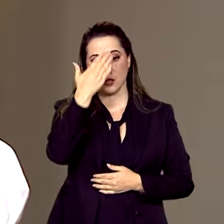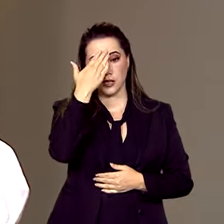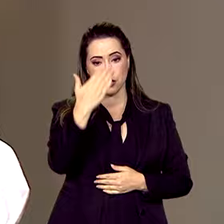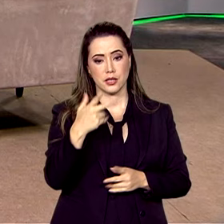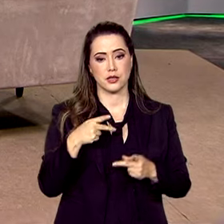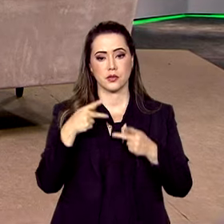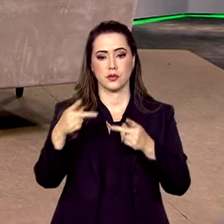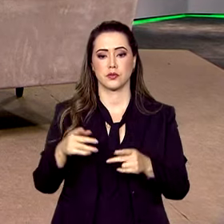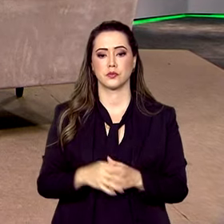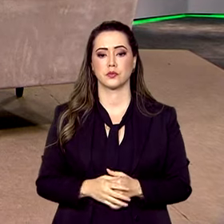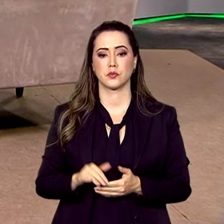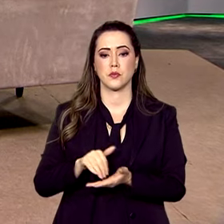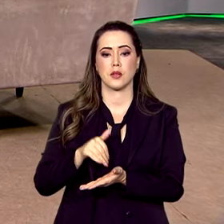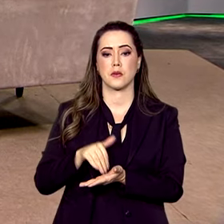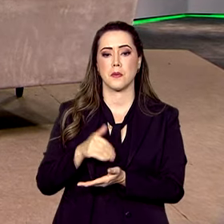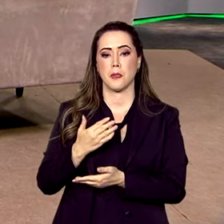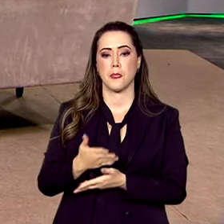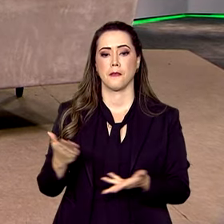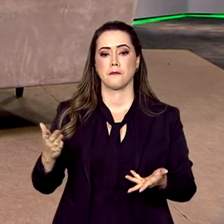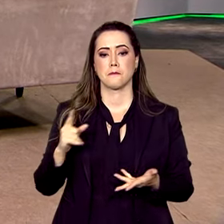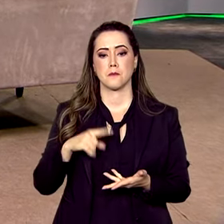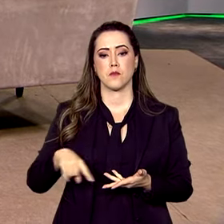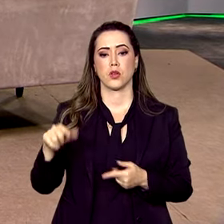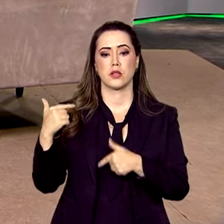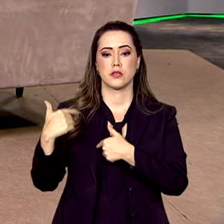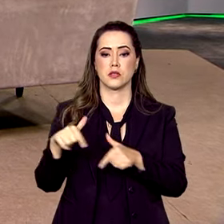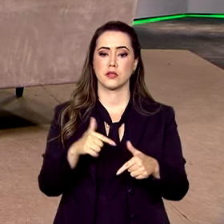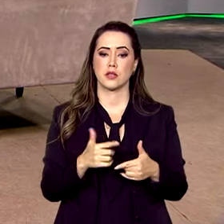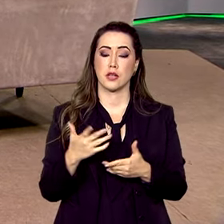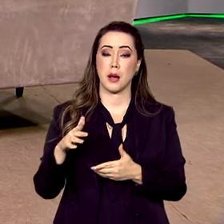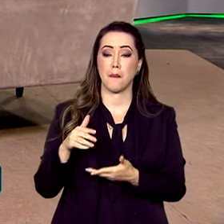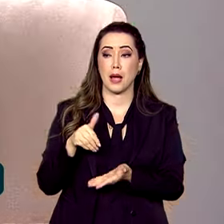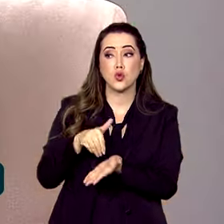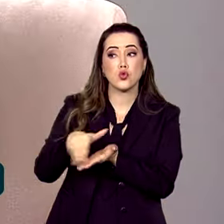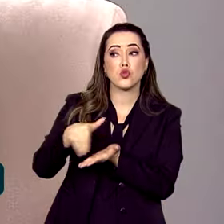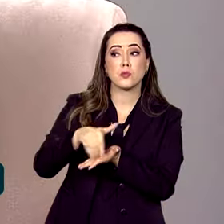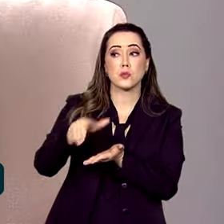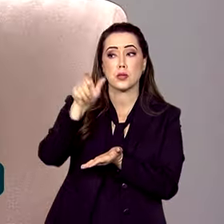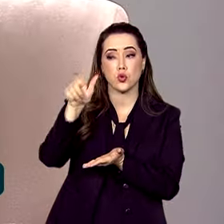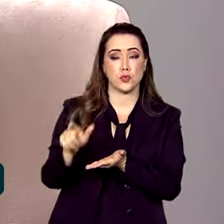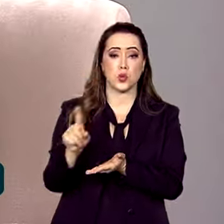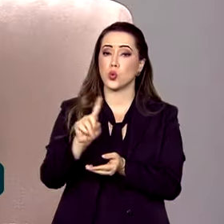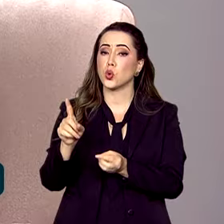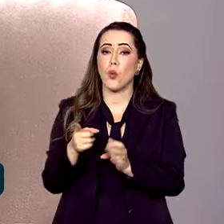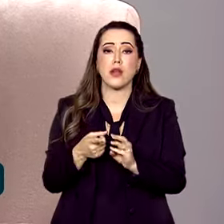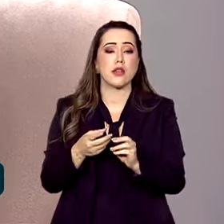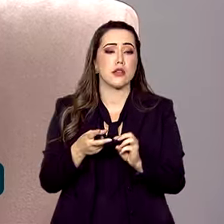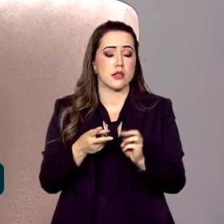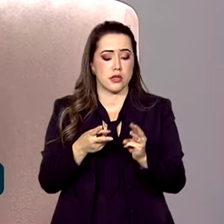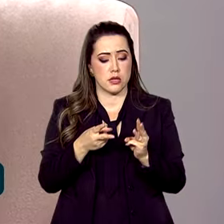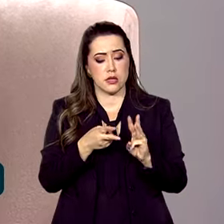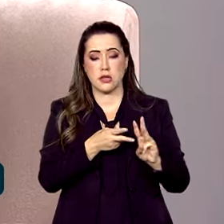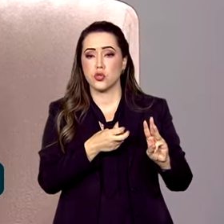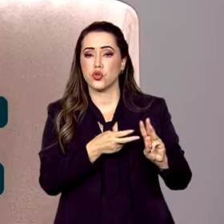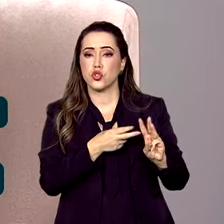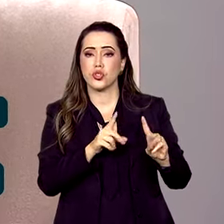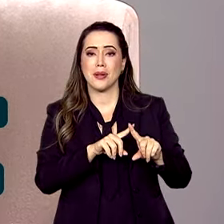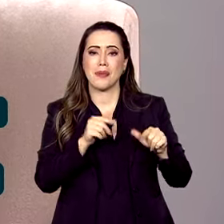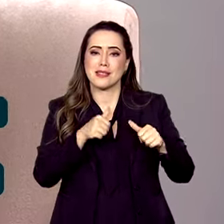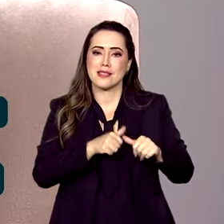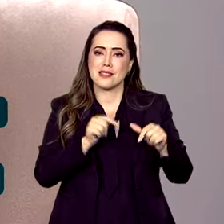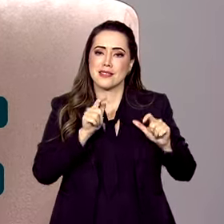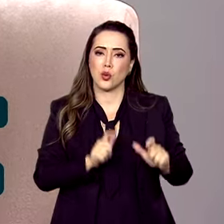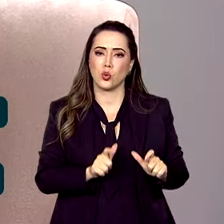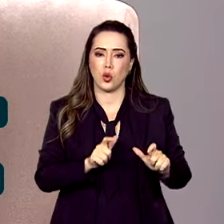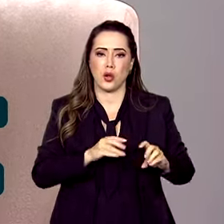convite. Secretária, essa operação de retirada de não indígenas, né, nas terras do Pará